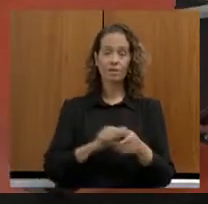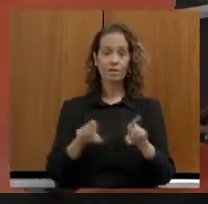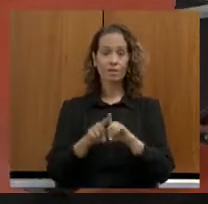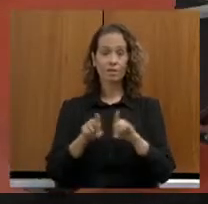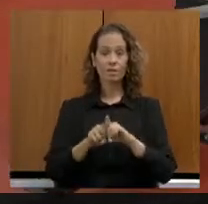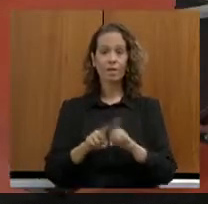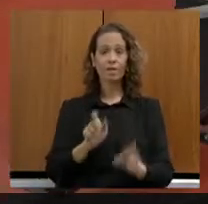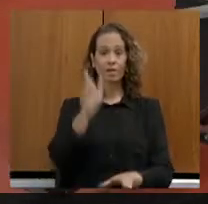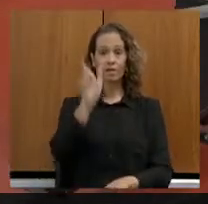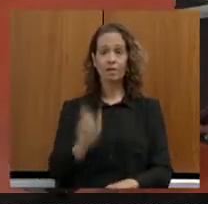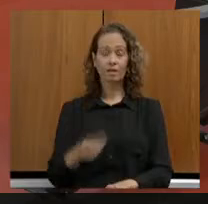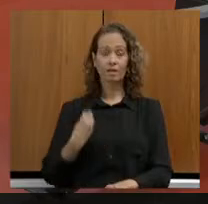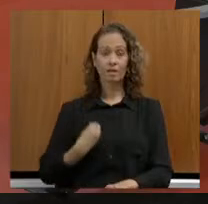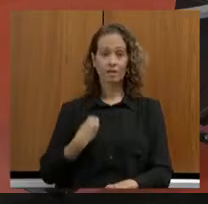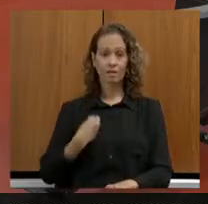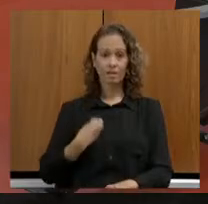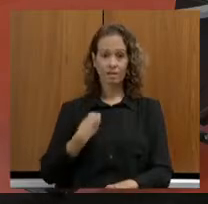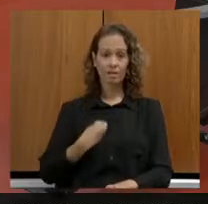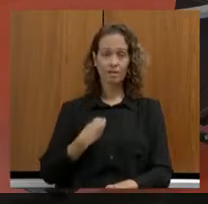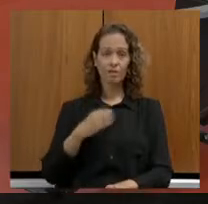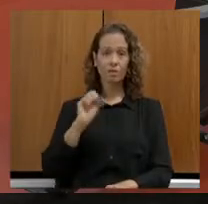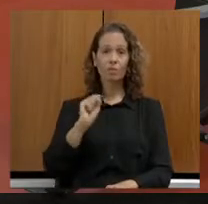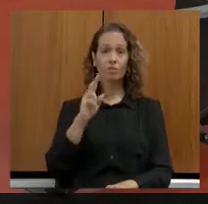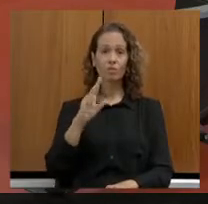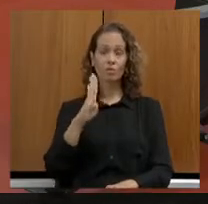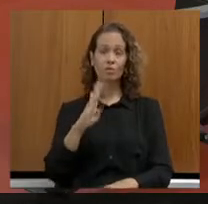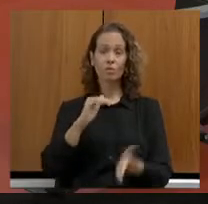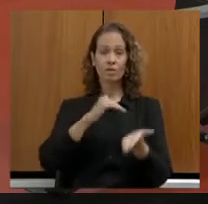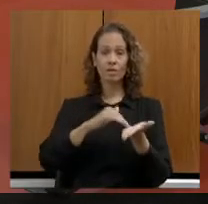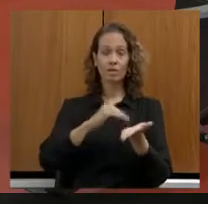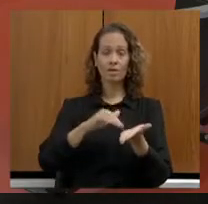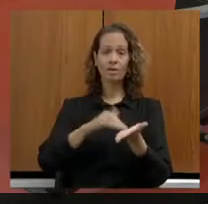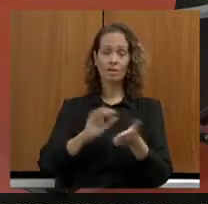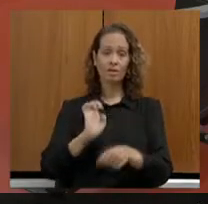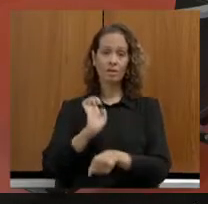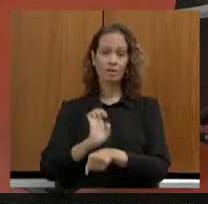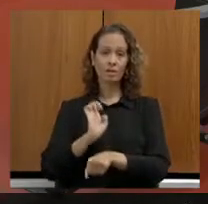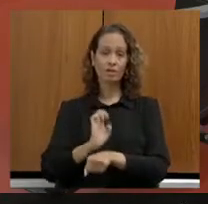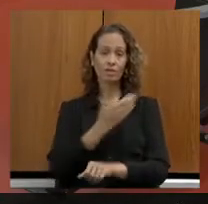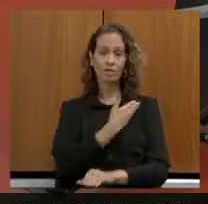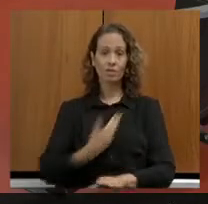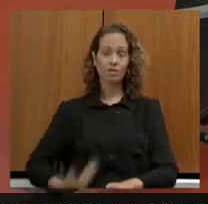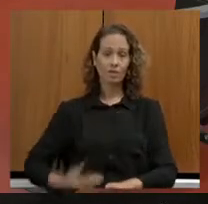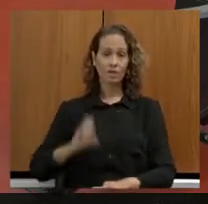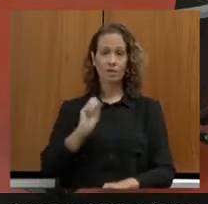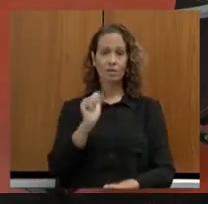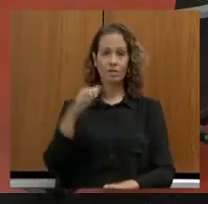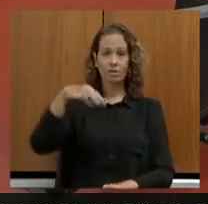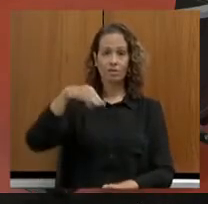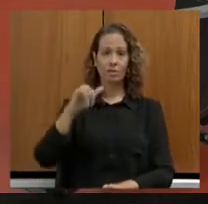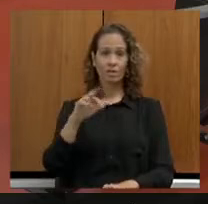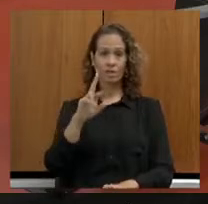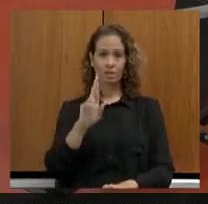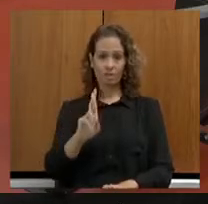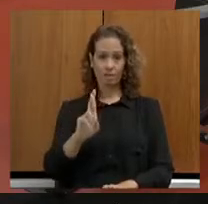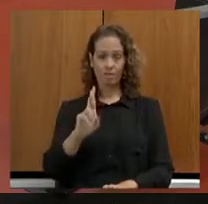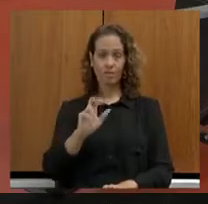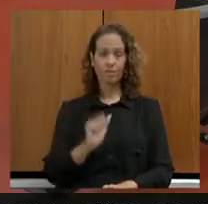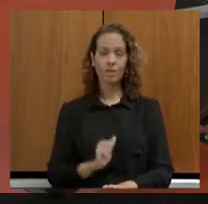presença do subsecretário de articulação institucional da Secretaria de Estado de governo Summer Carvalho Moisés